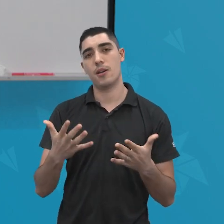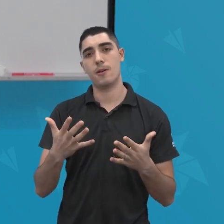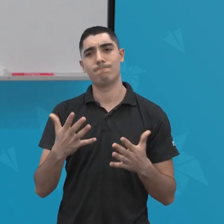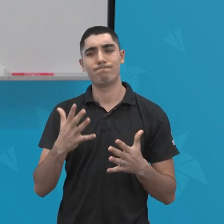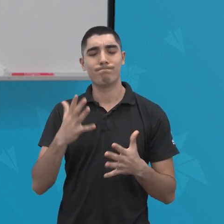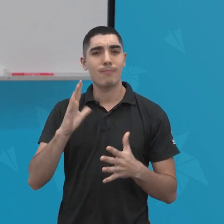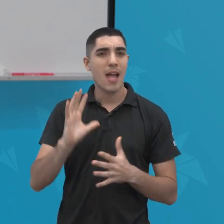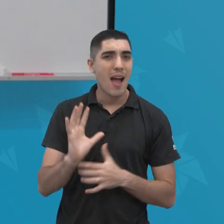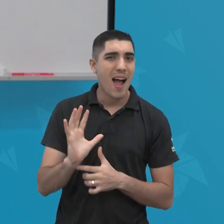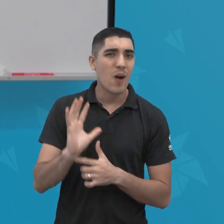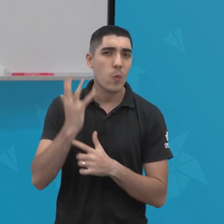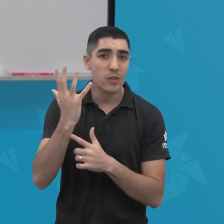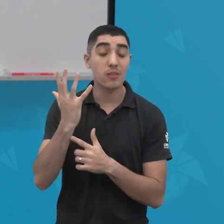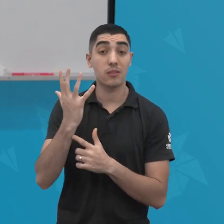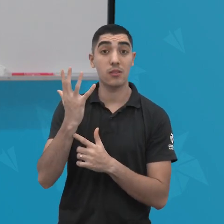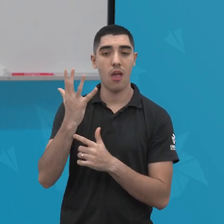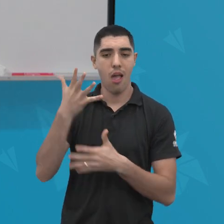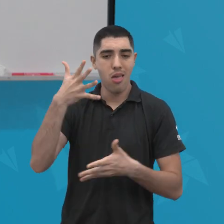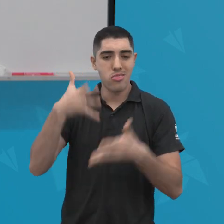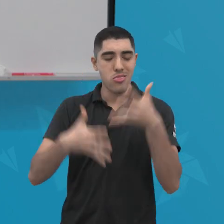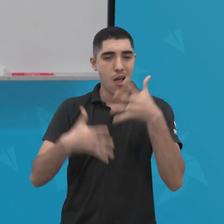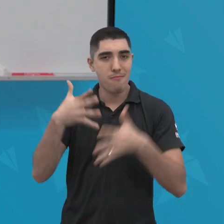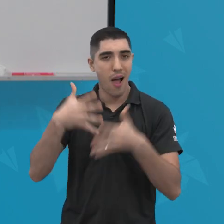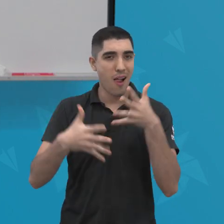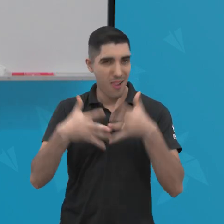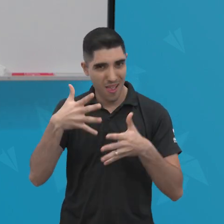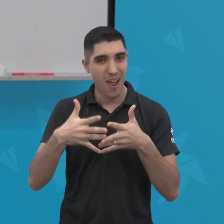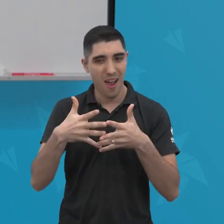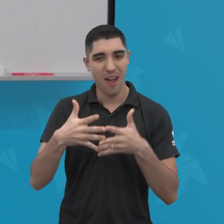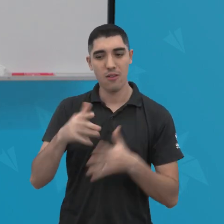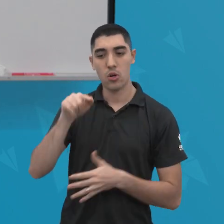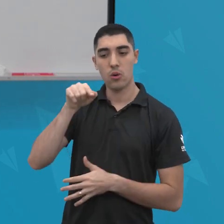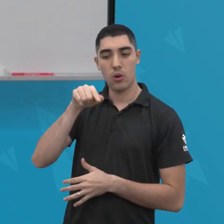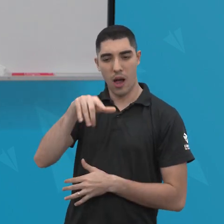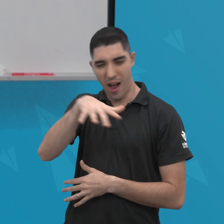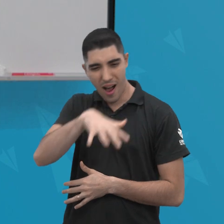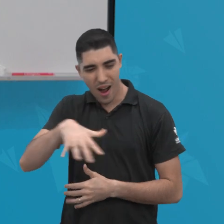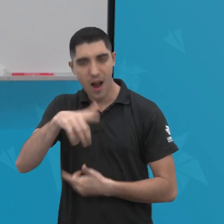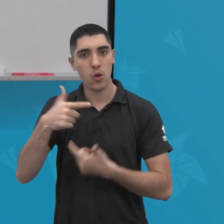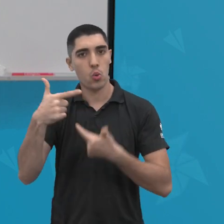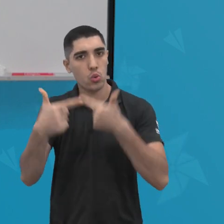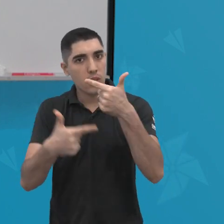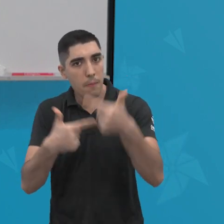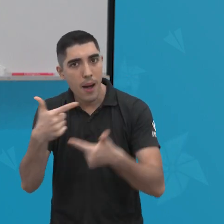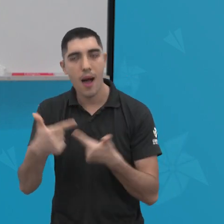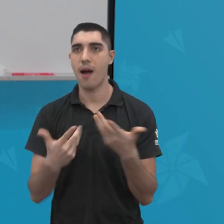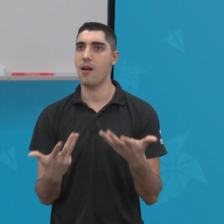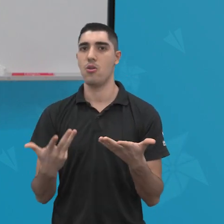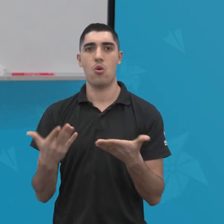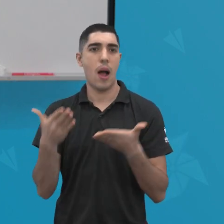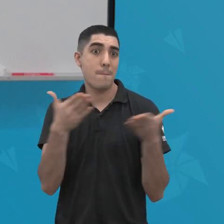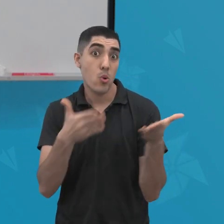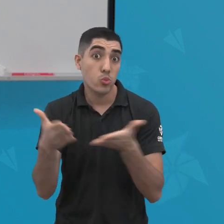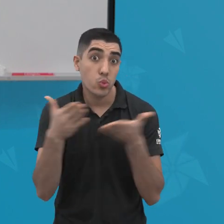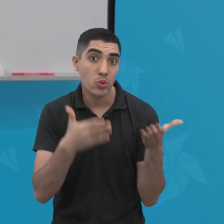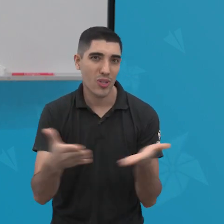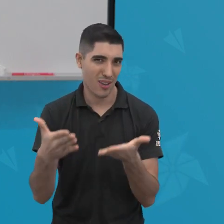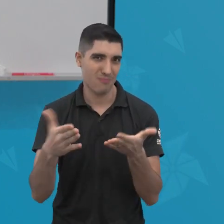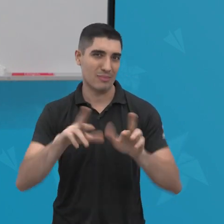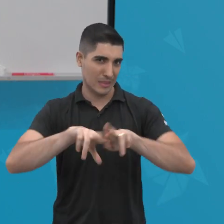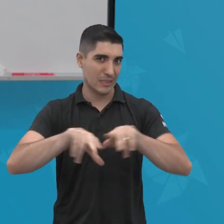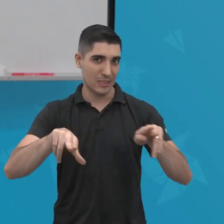disciplina férrea, constante em relação ao mundo do trabalho, em relação ao mundo da produção.